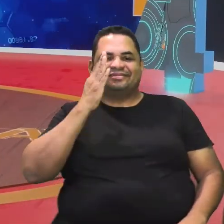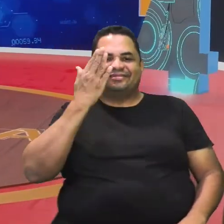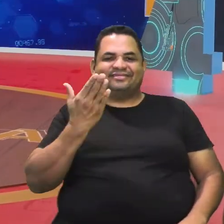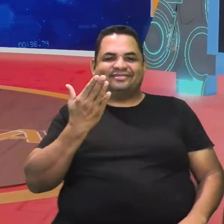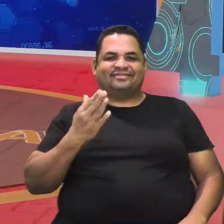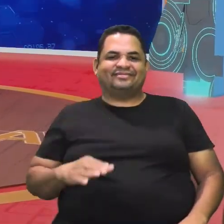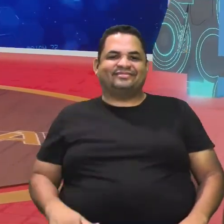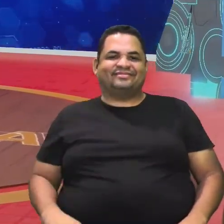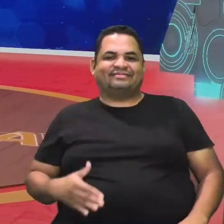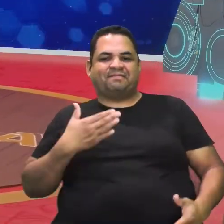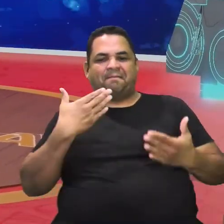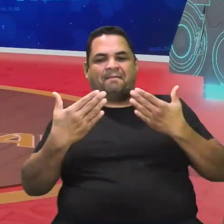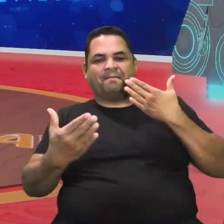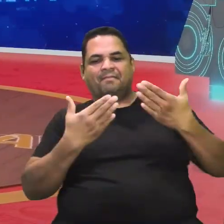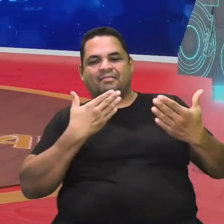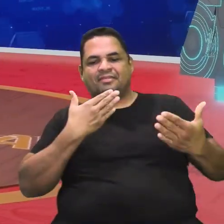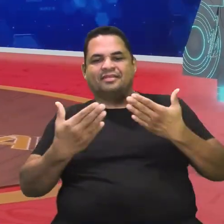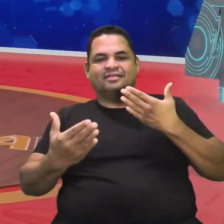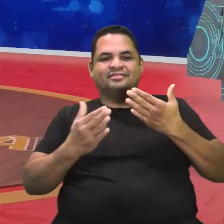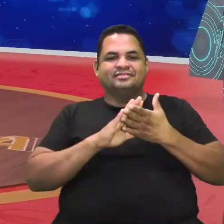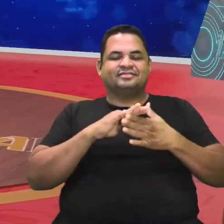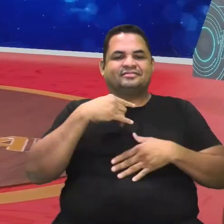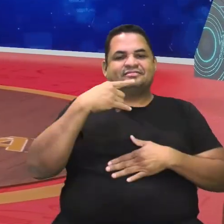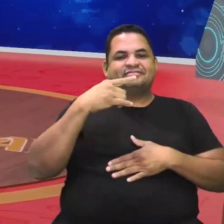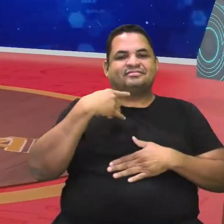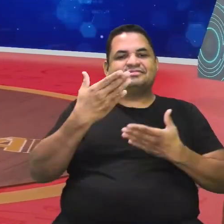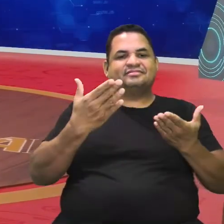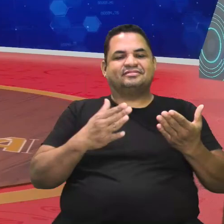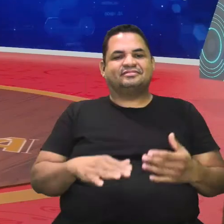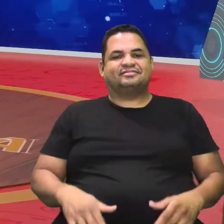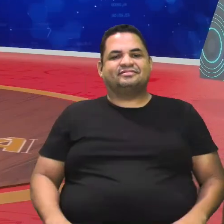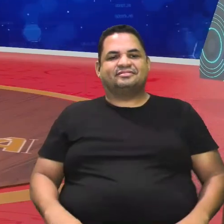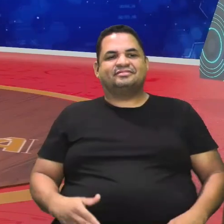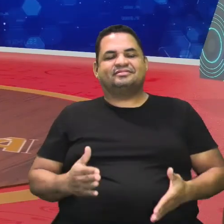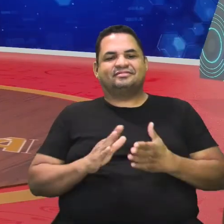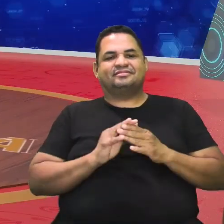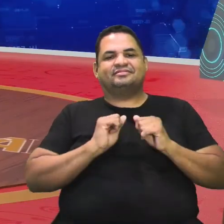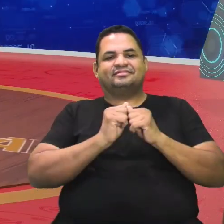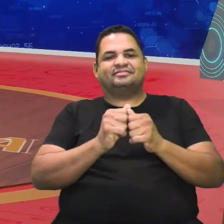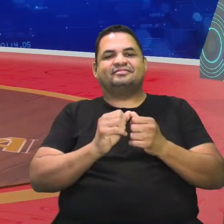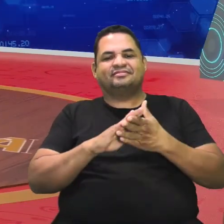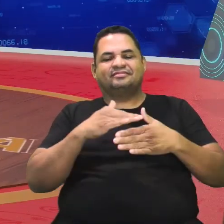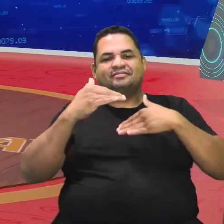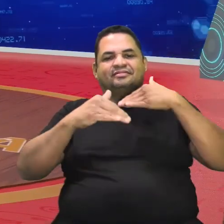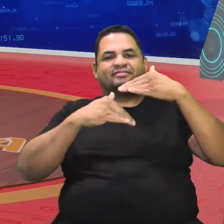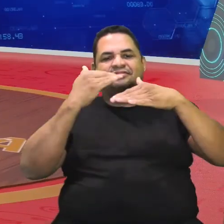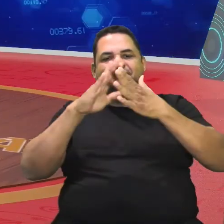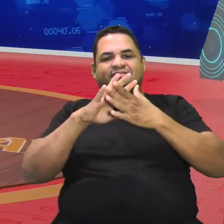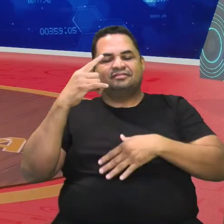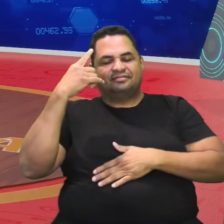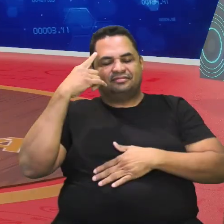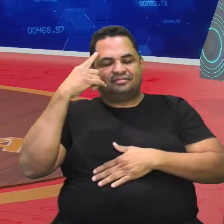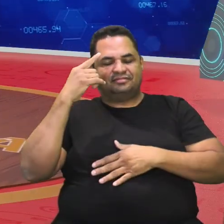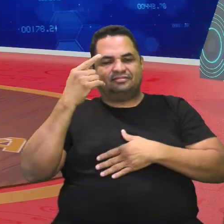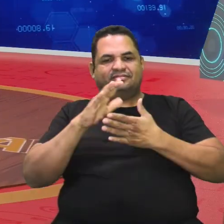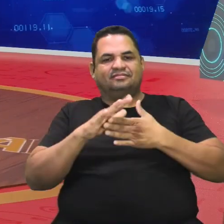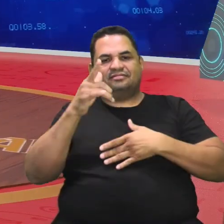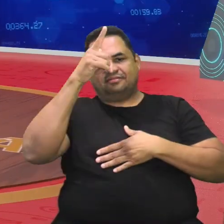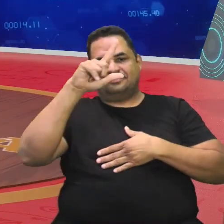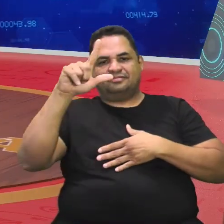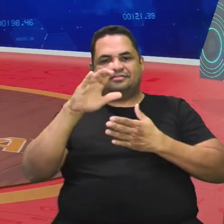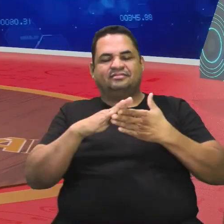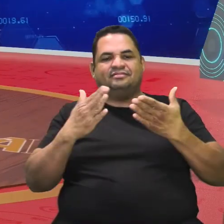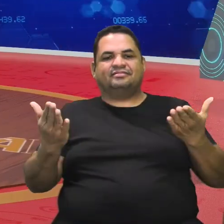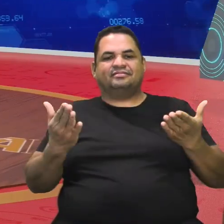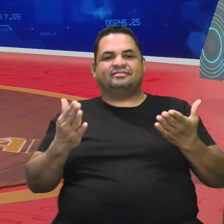que é legal. É esse bate-bola, é essa dúvida, é esse questionamento. E a gente vai junto desenvolvendo esse raciocínio lógico em